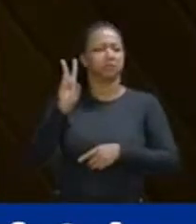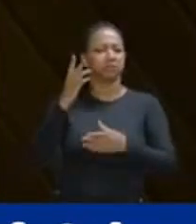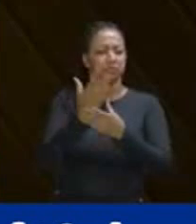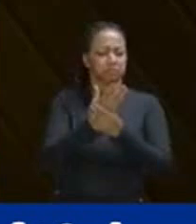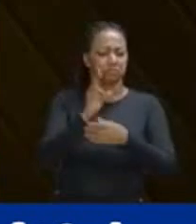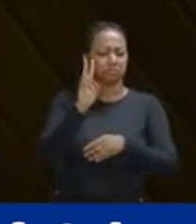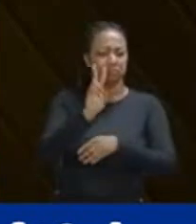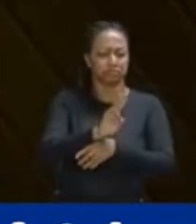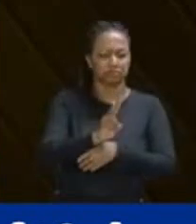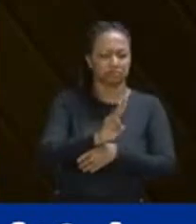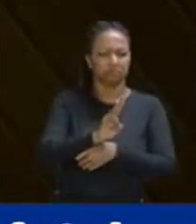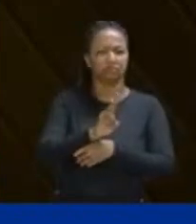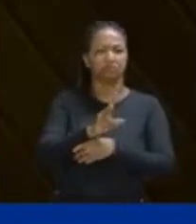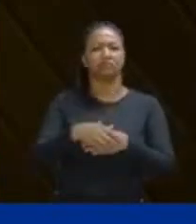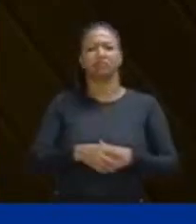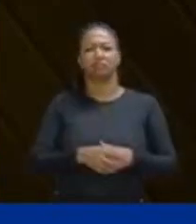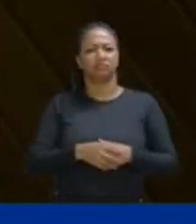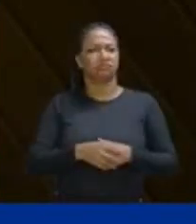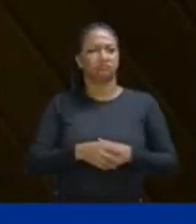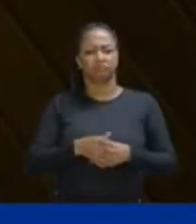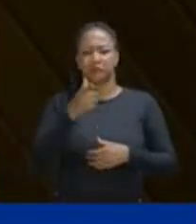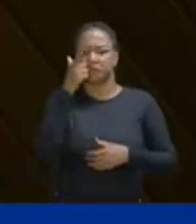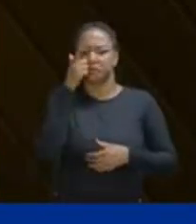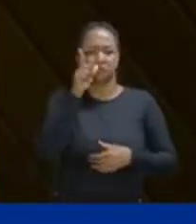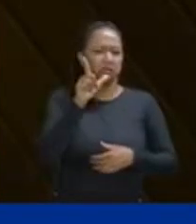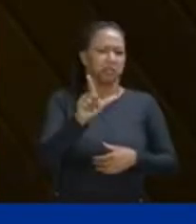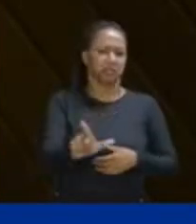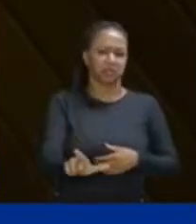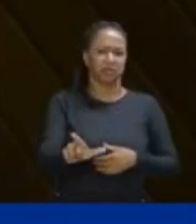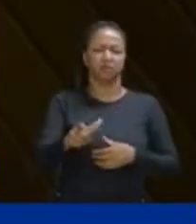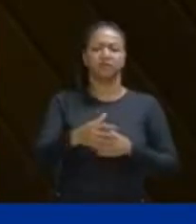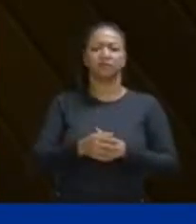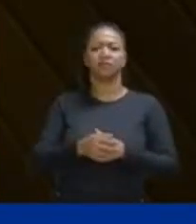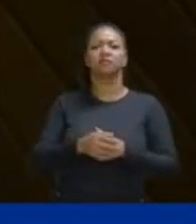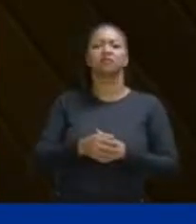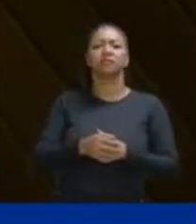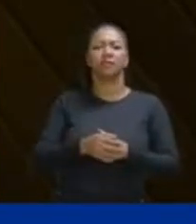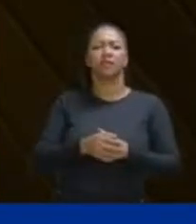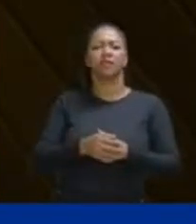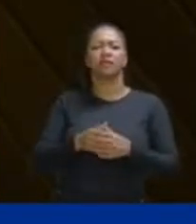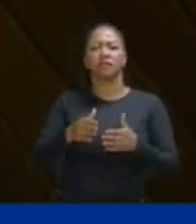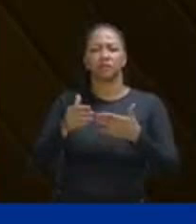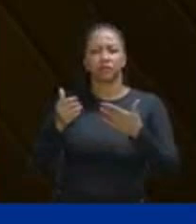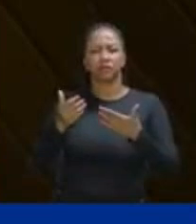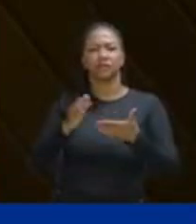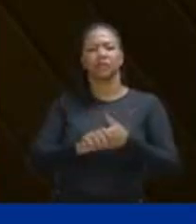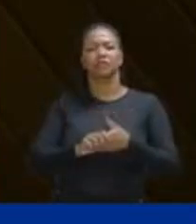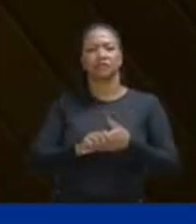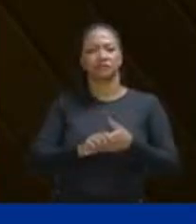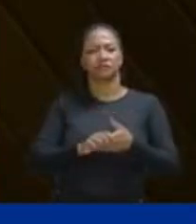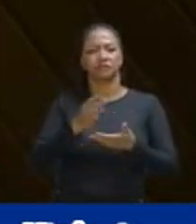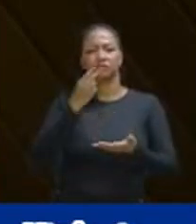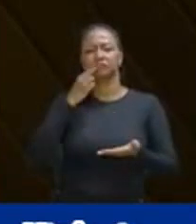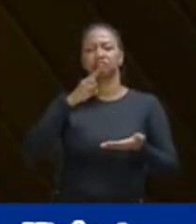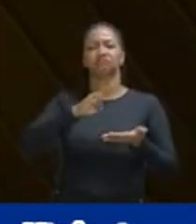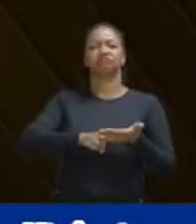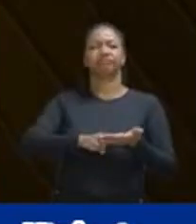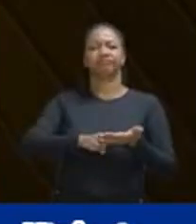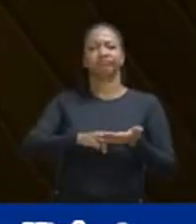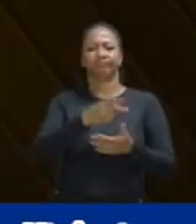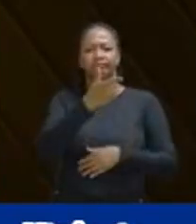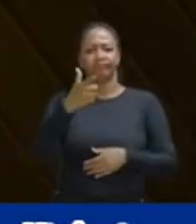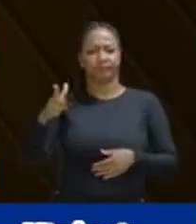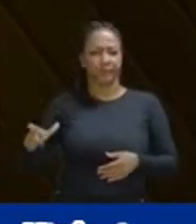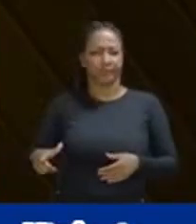de justiça restou frustrada. Assim, foi expedida notificação via postal. Entretanto,